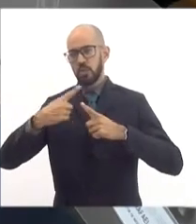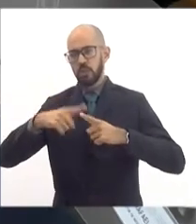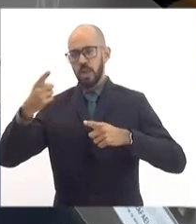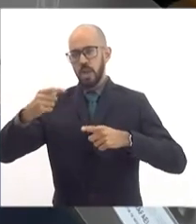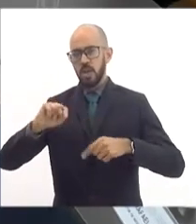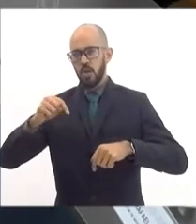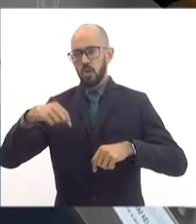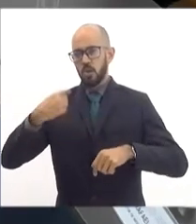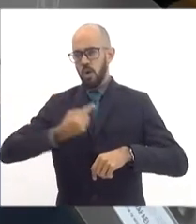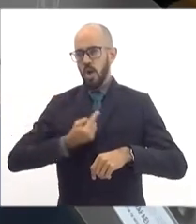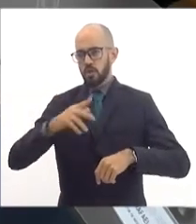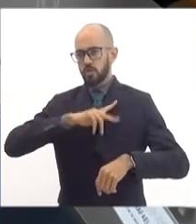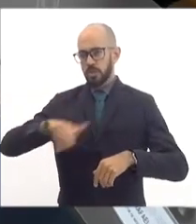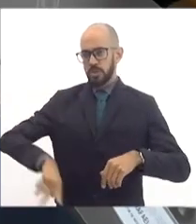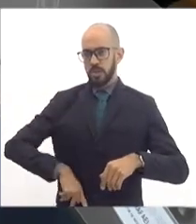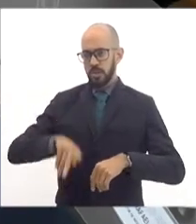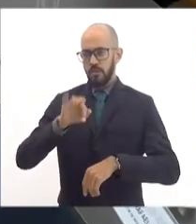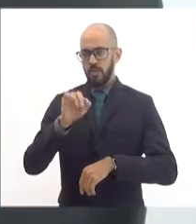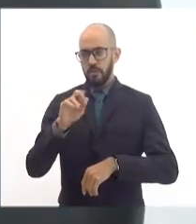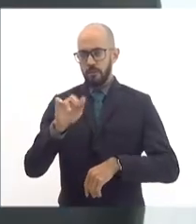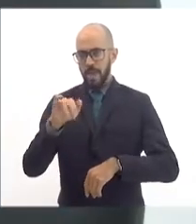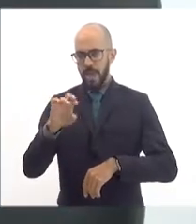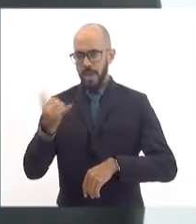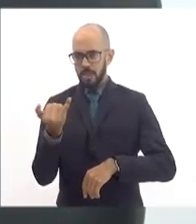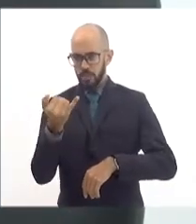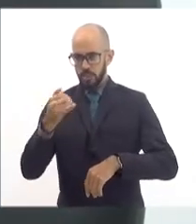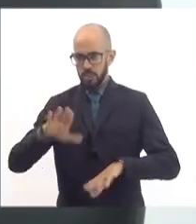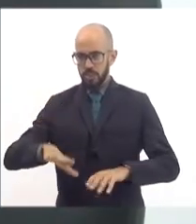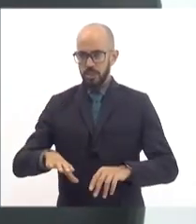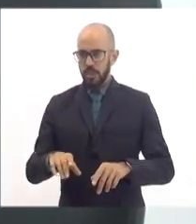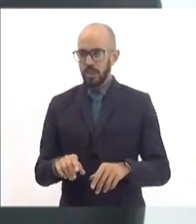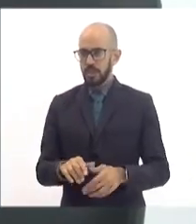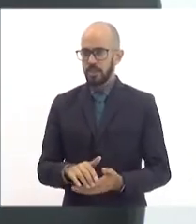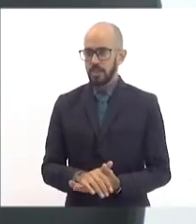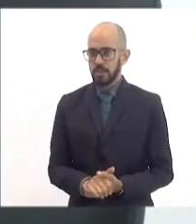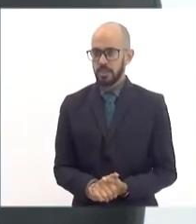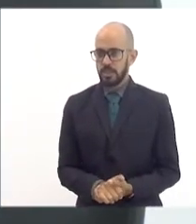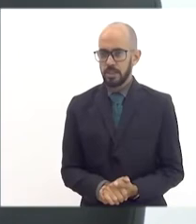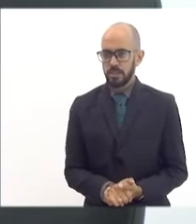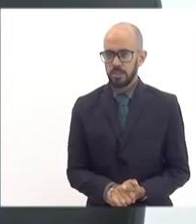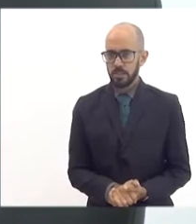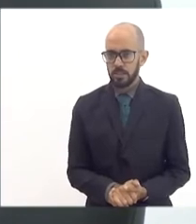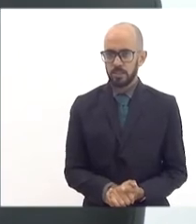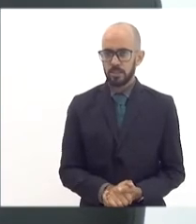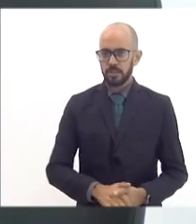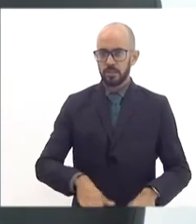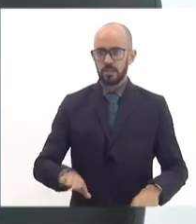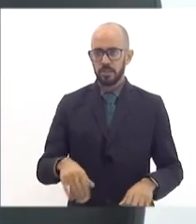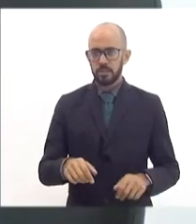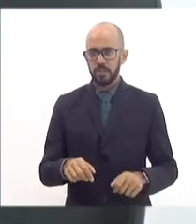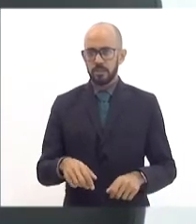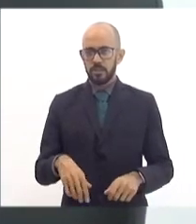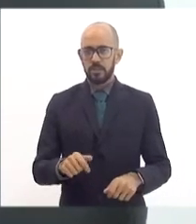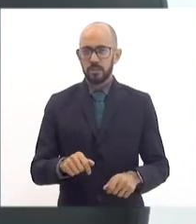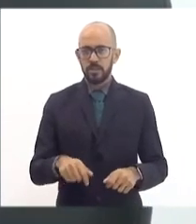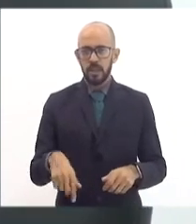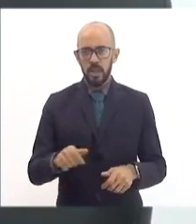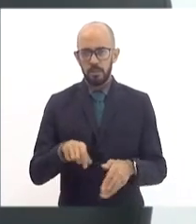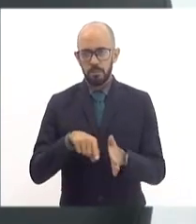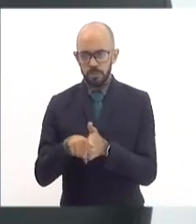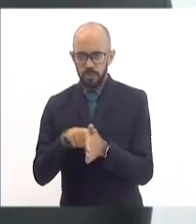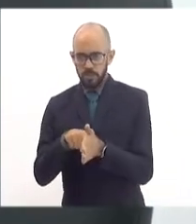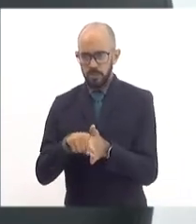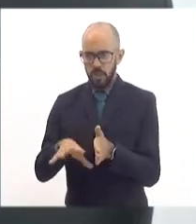Nosso presidente da FAPESP ainda está aí. Eu acho que mesmo a FAPESP, viu, Luiz Paulo, tem uma linha de pesquisa regional, acho